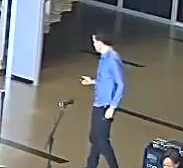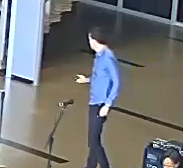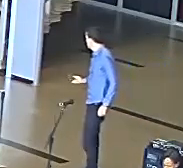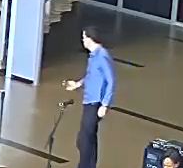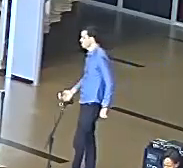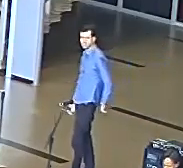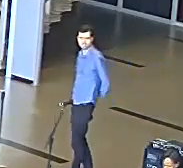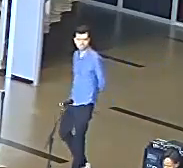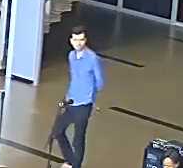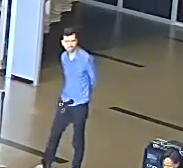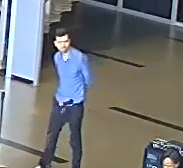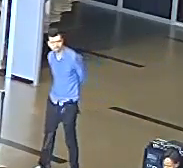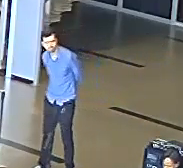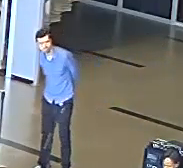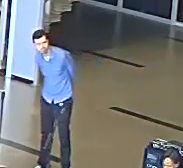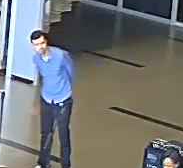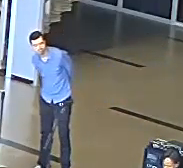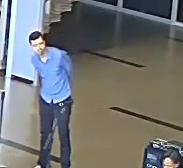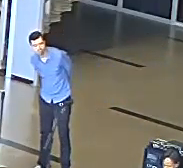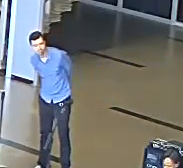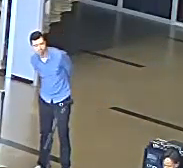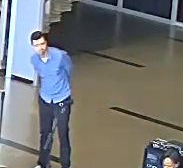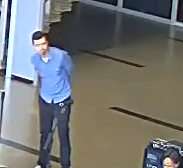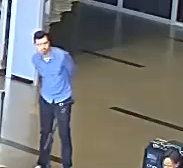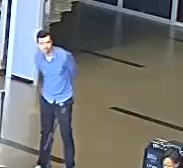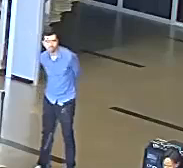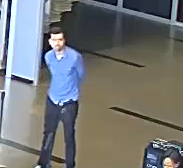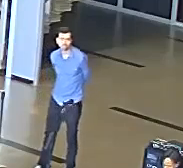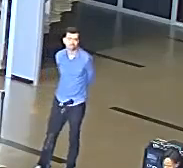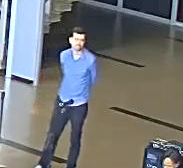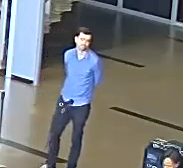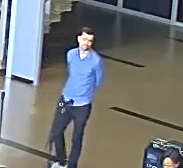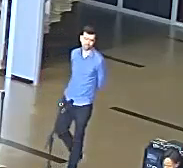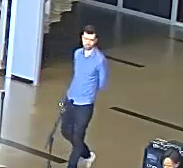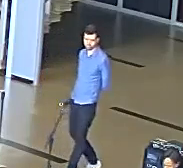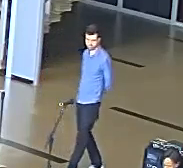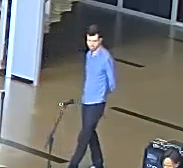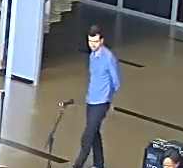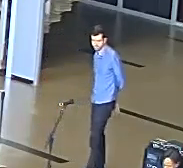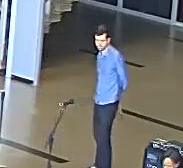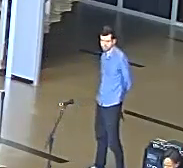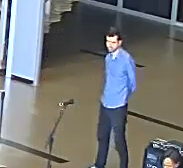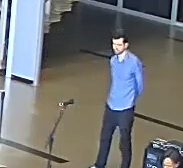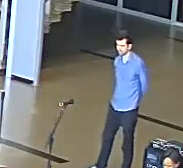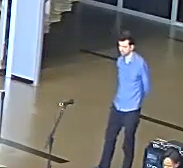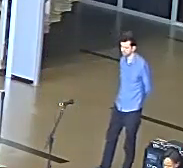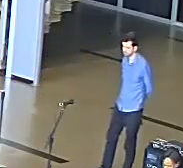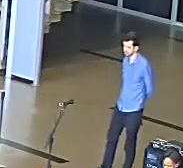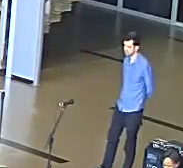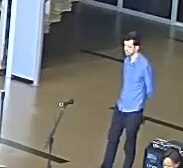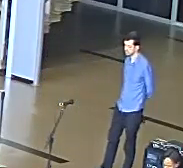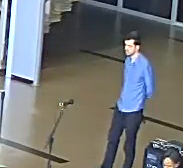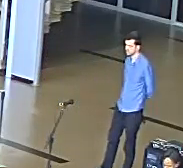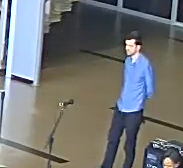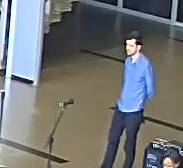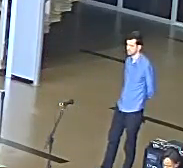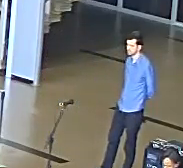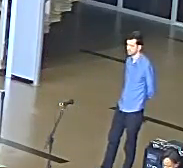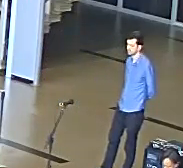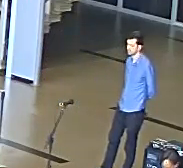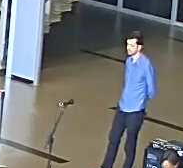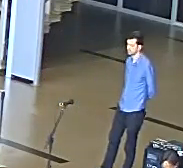por a lei existe Ela está aí então não precisa fazer uma outra lei mobilizar